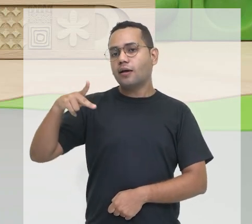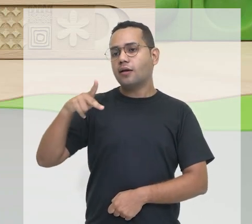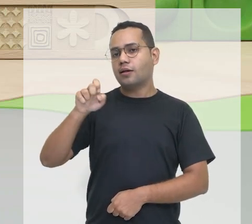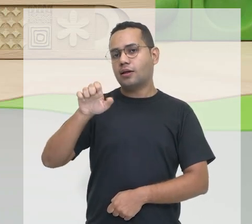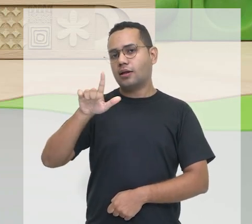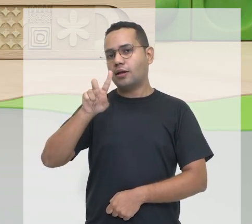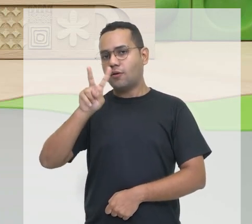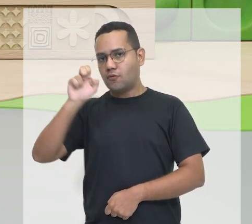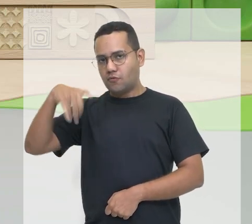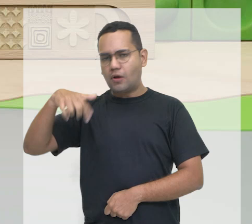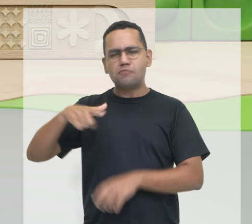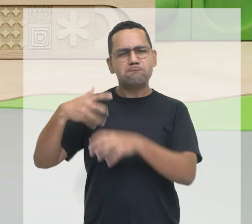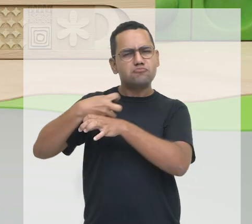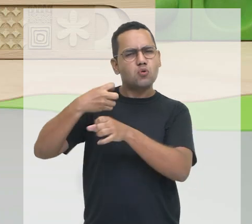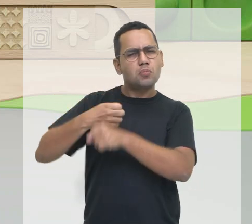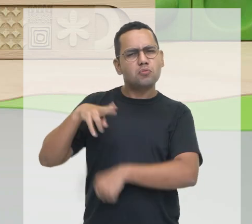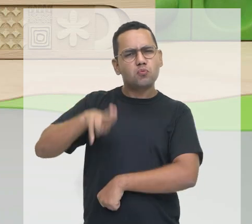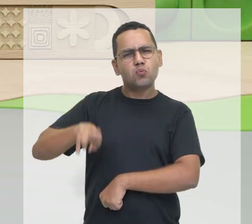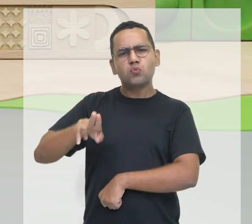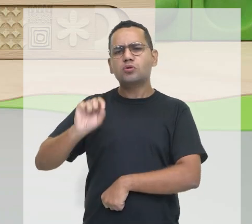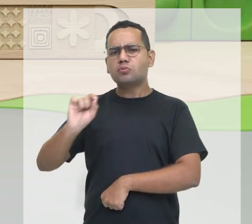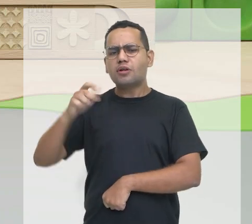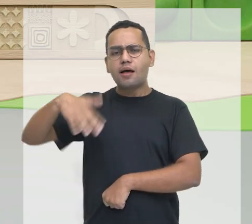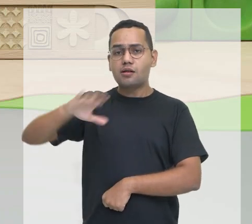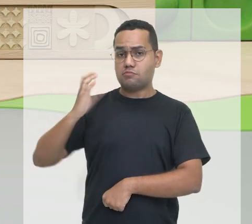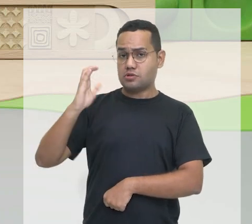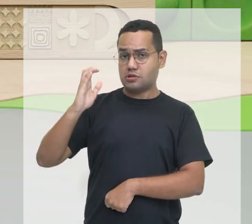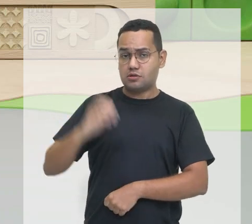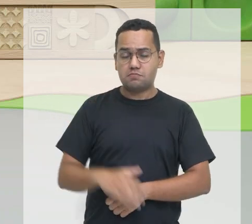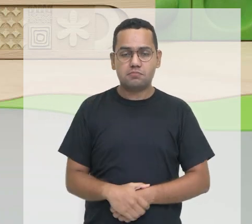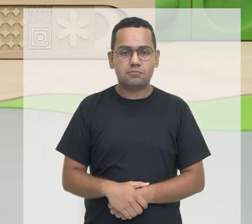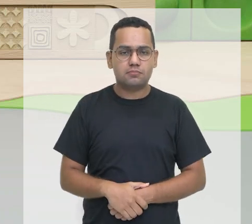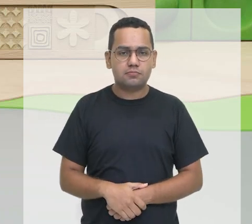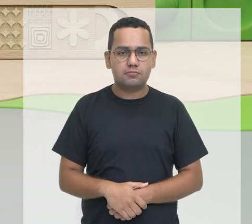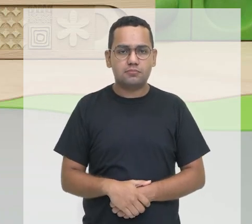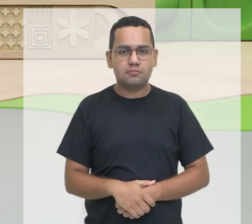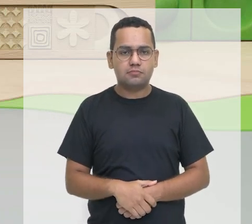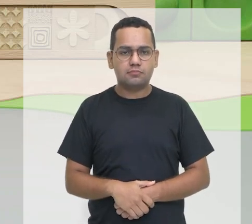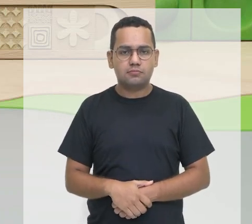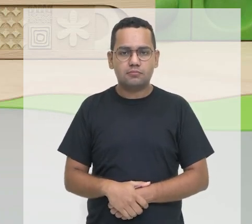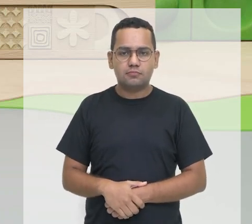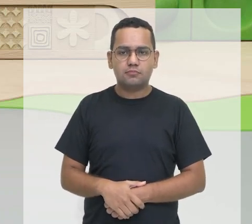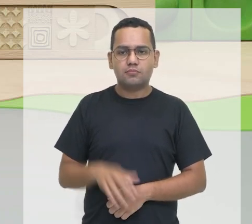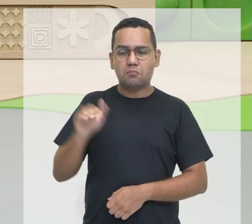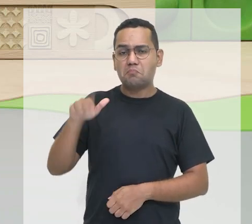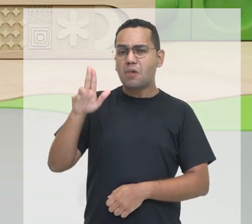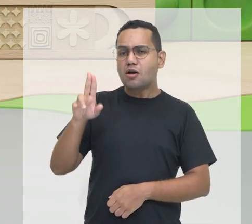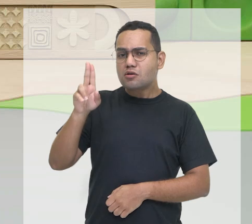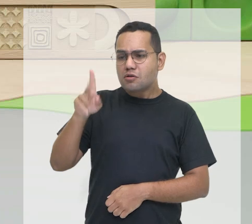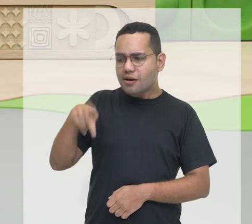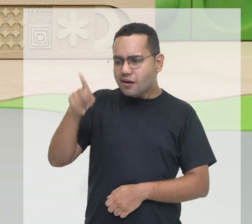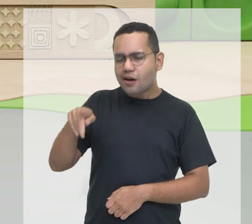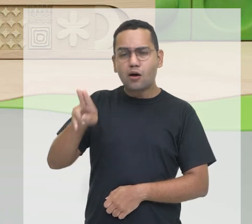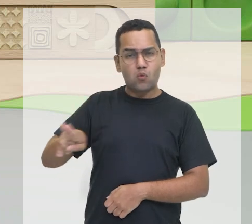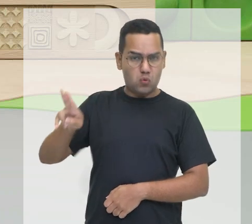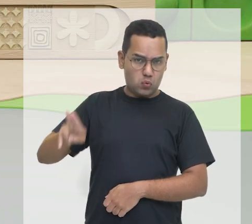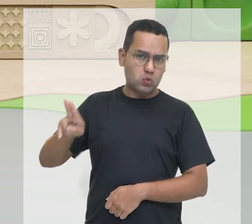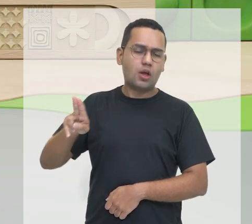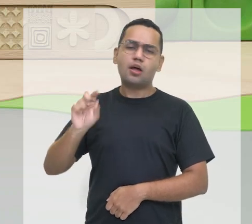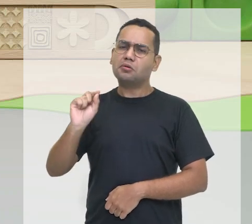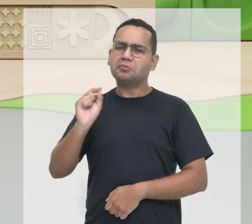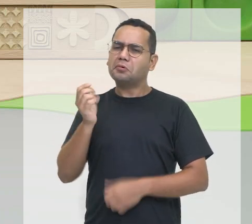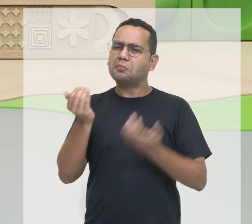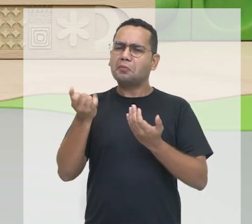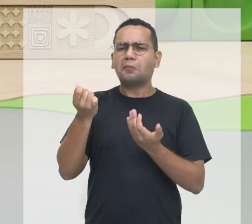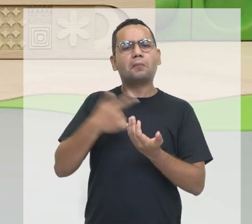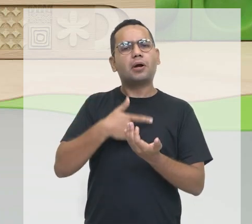de temperatura utilizada geralmente no meio científico. É mais utilizada do que graus Celsius, por exemplo, que nós utilizamos